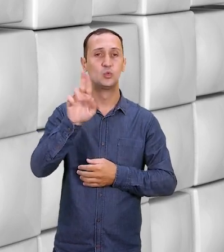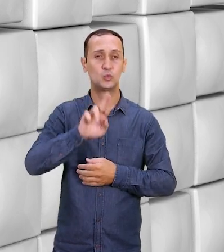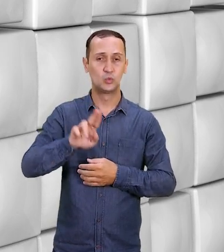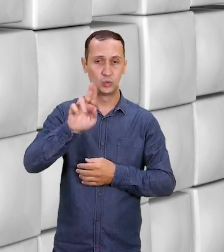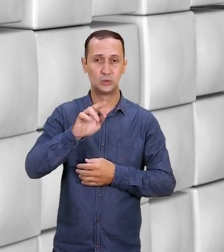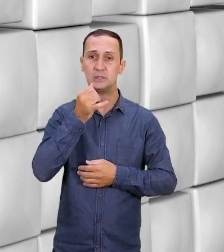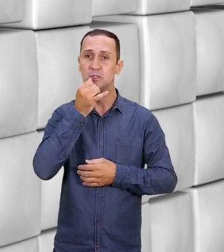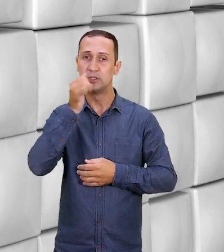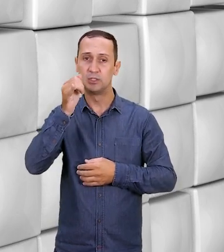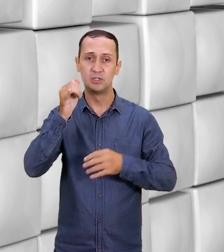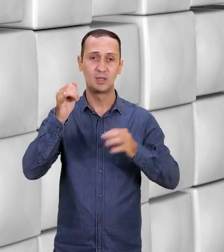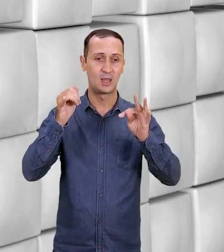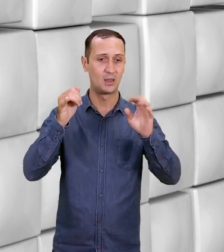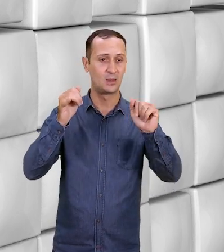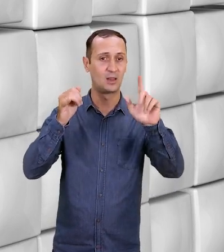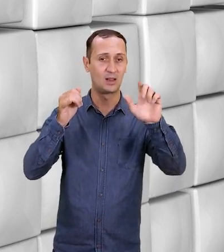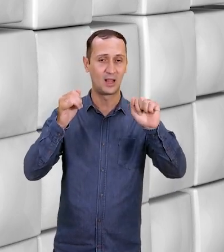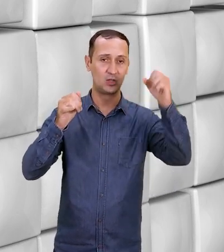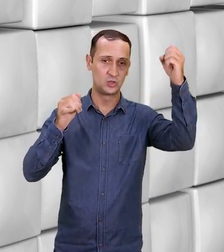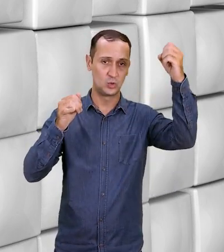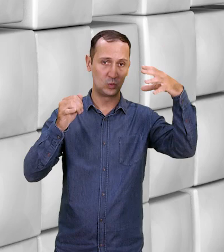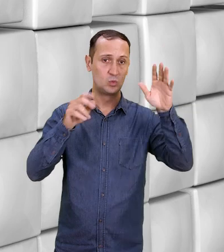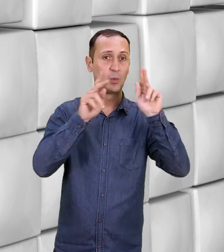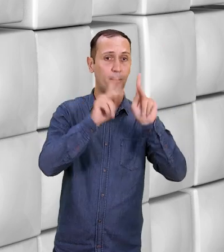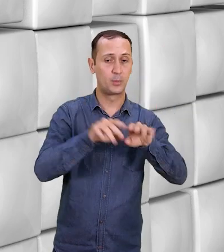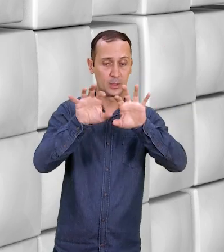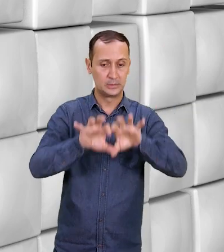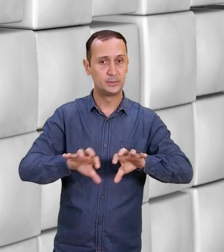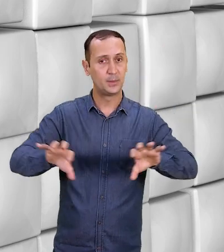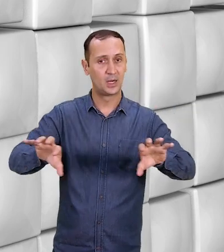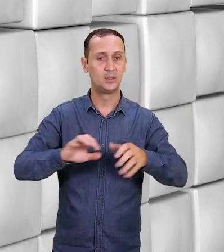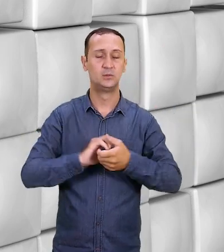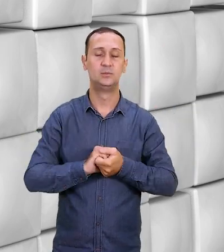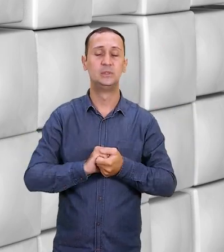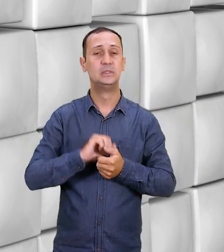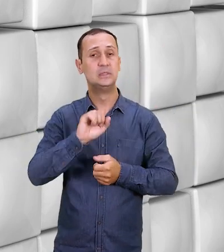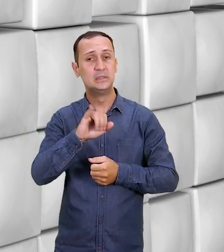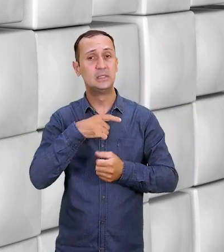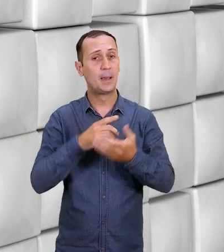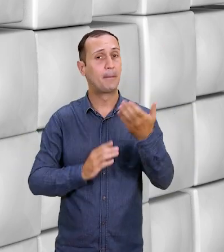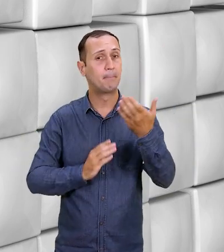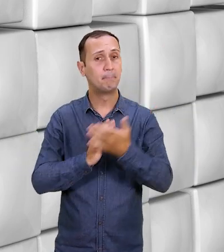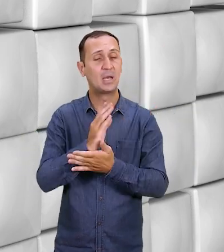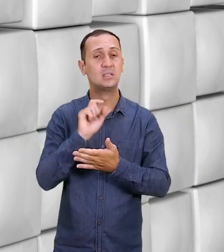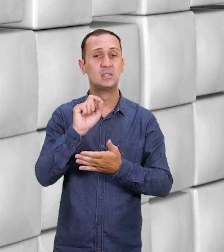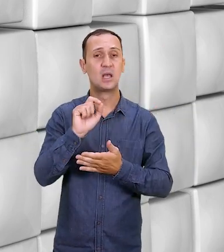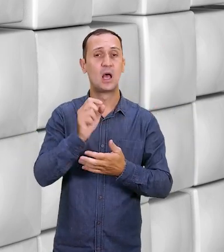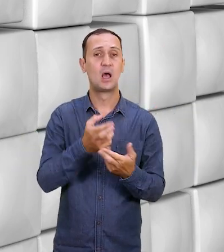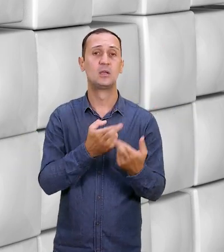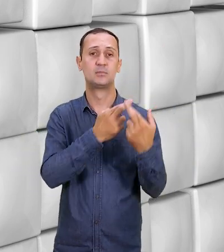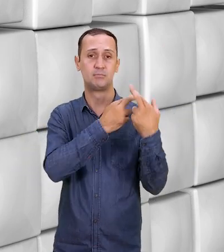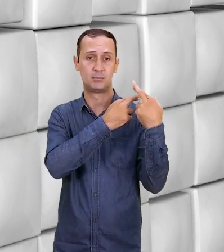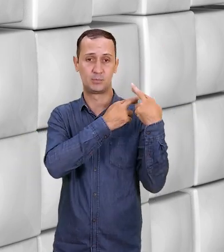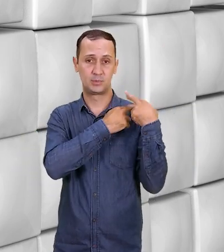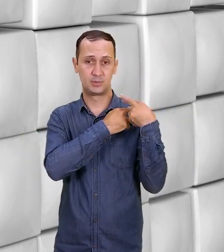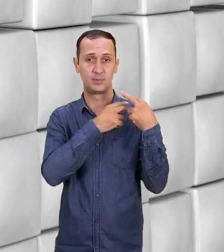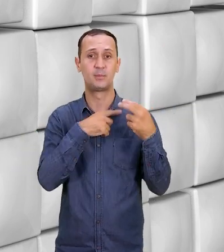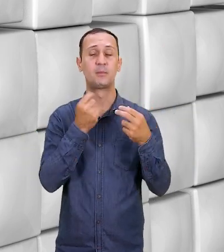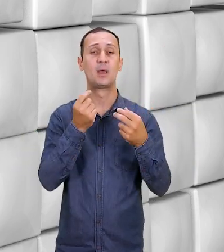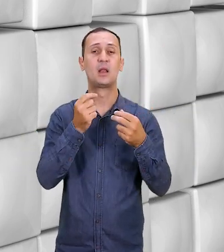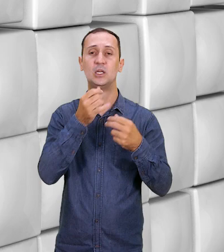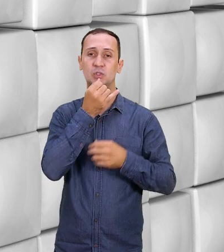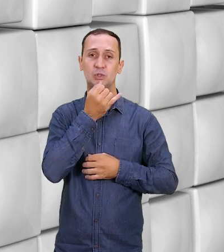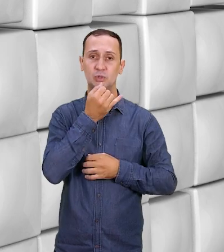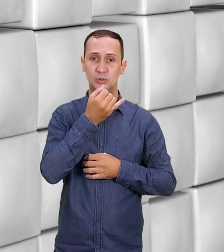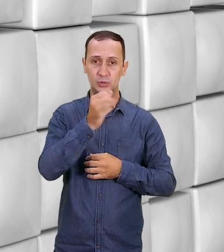consumo doméstico de energia elétrica da taxa de iluminação pública. Caso aprovada, a responsabilidade